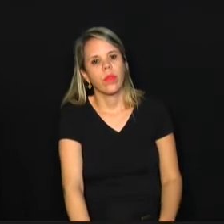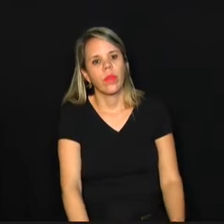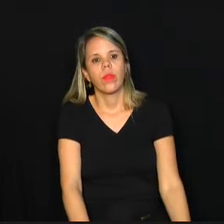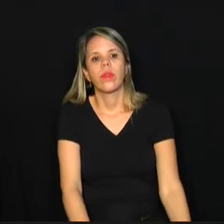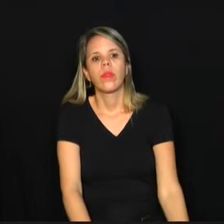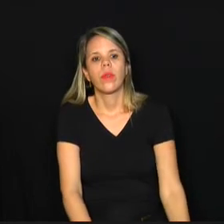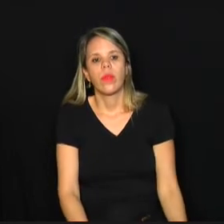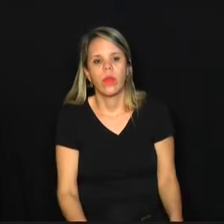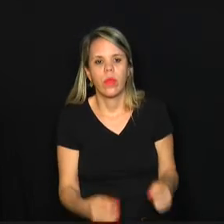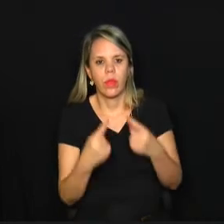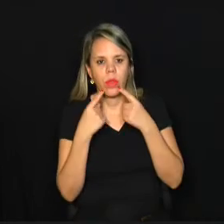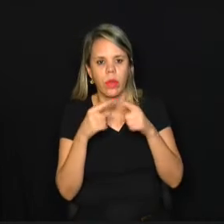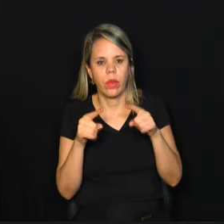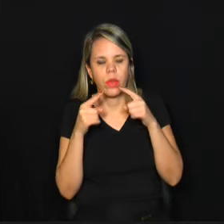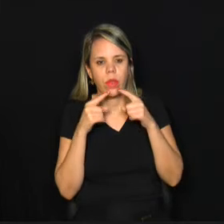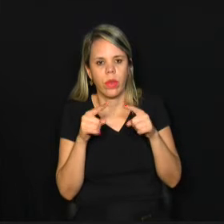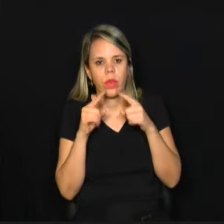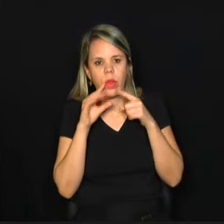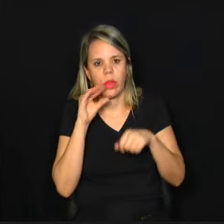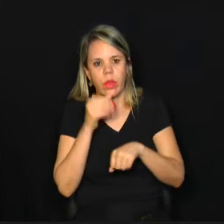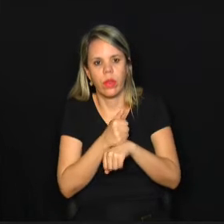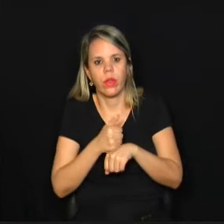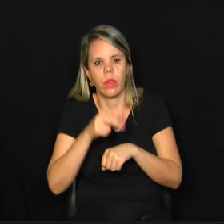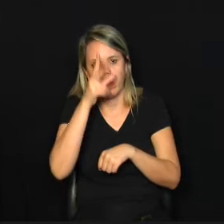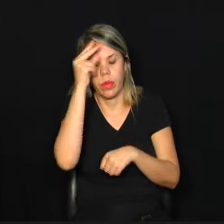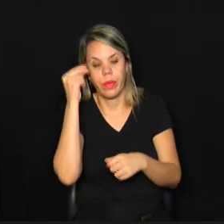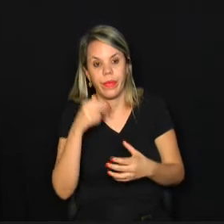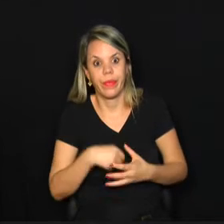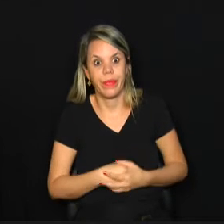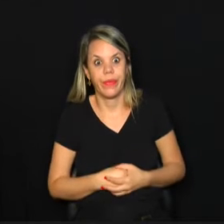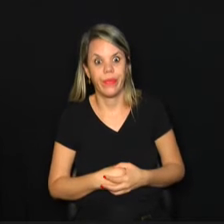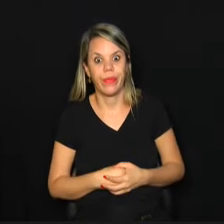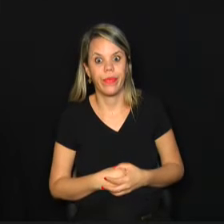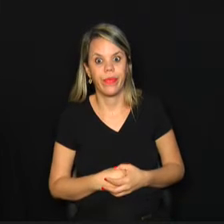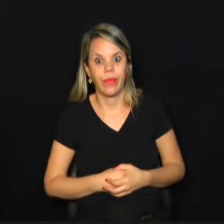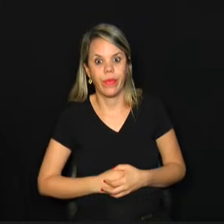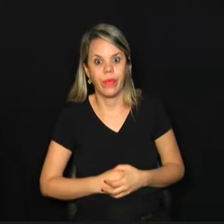reclamação do servidor público com relação ao